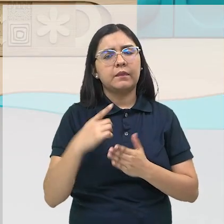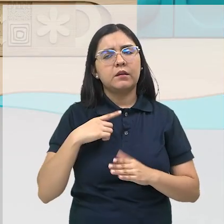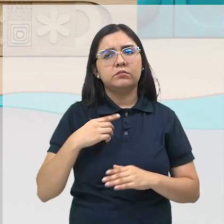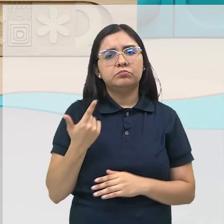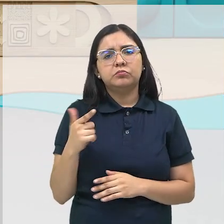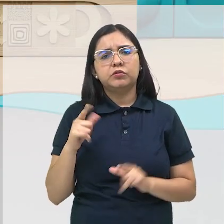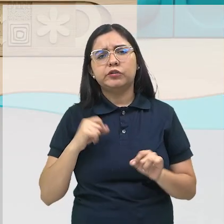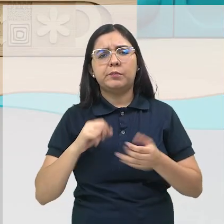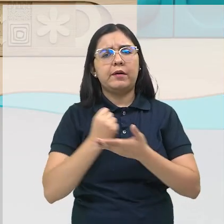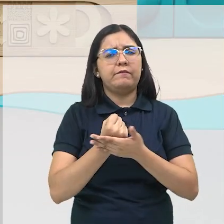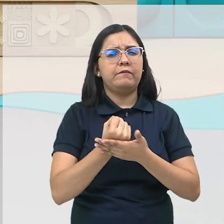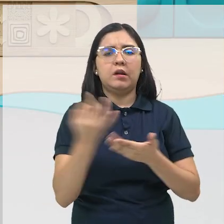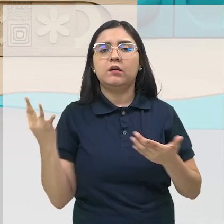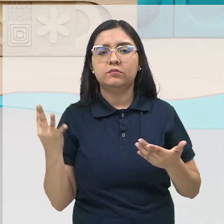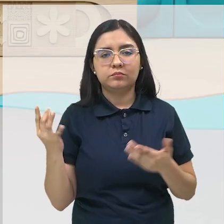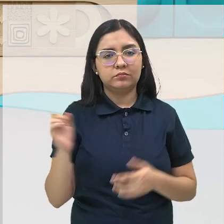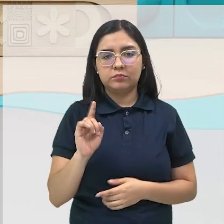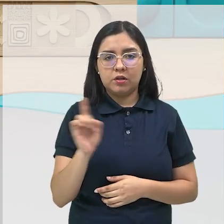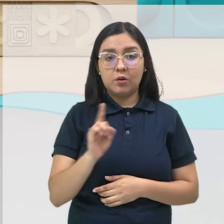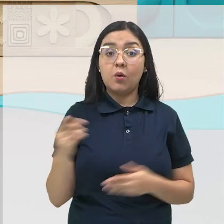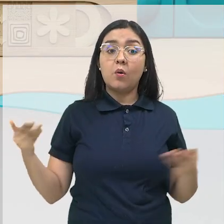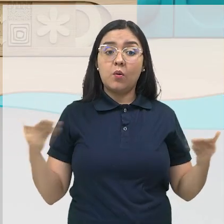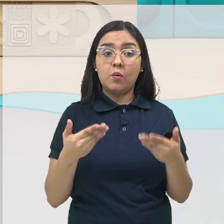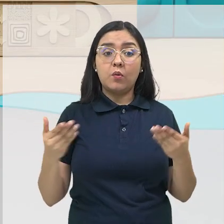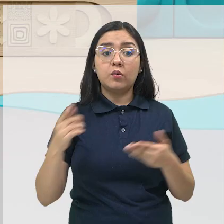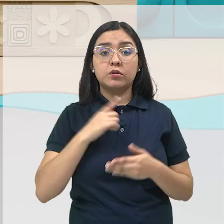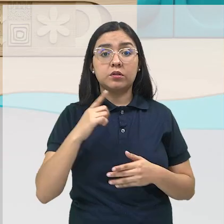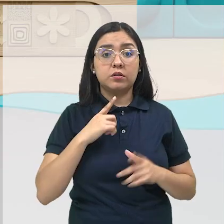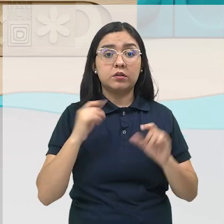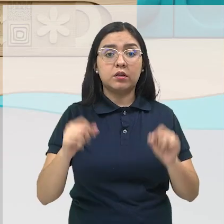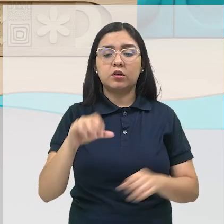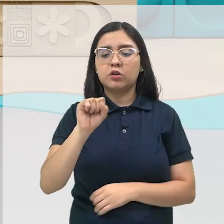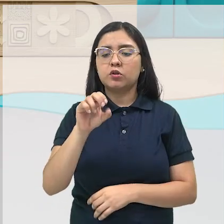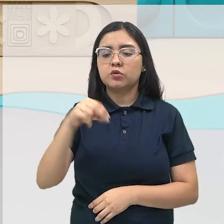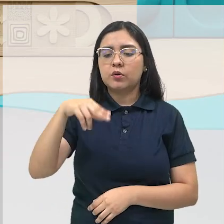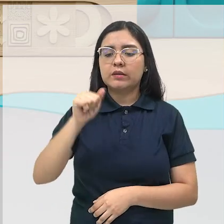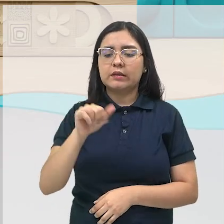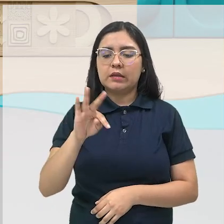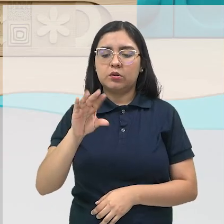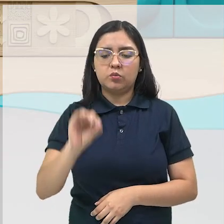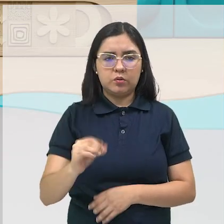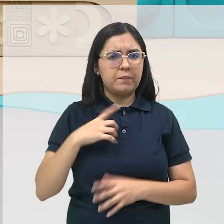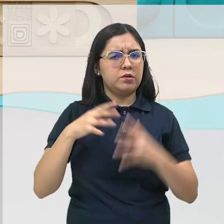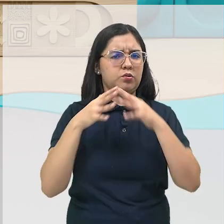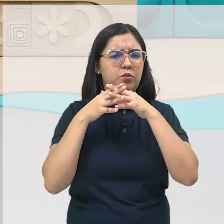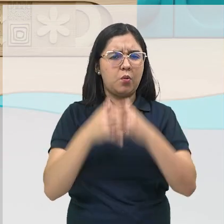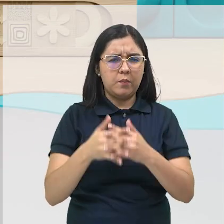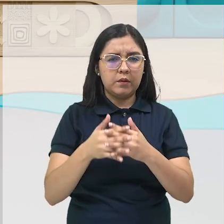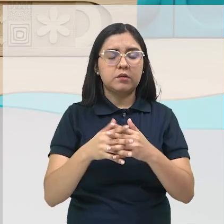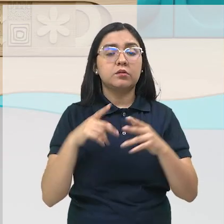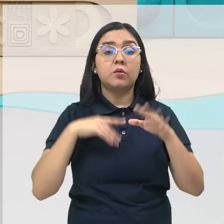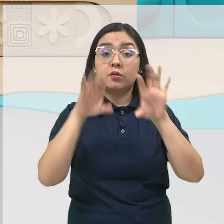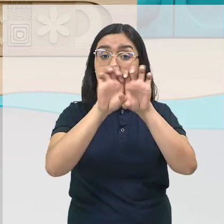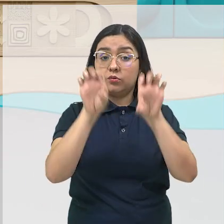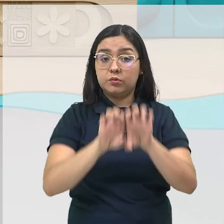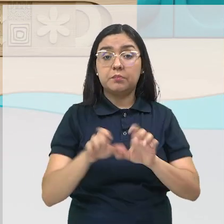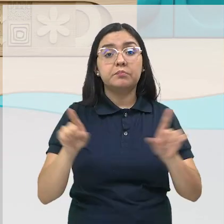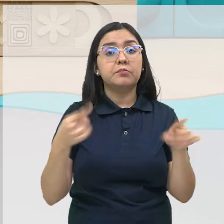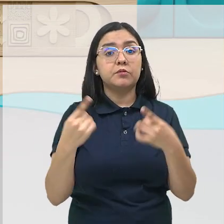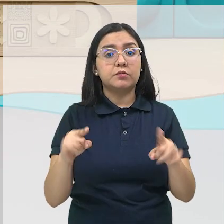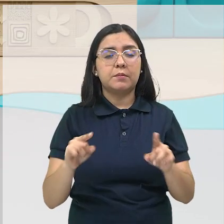tínhamos uma grande variação. Hoje em dia, nós temos até sonata, que é a mais complexa, quando a gente fala de estrutura